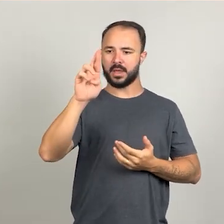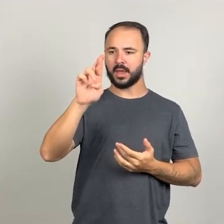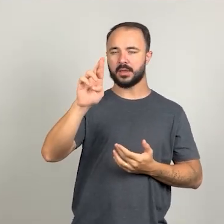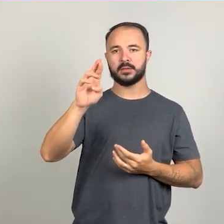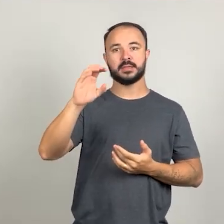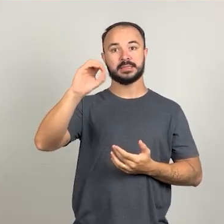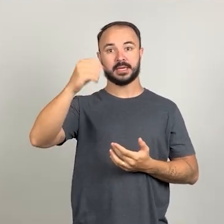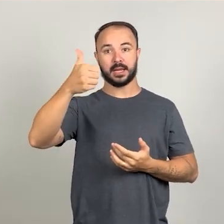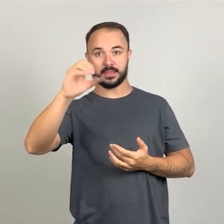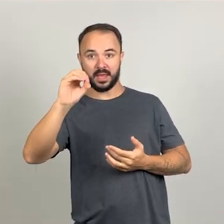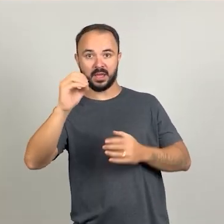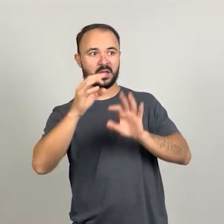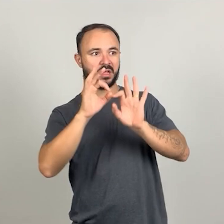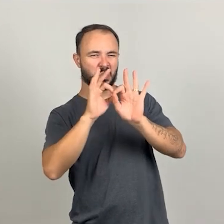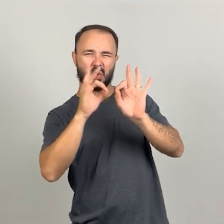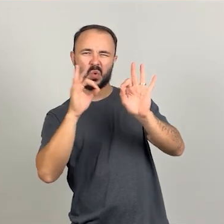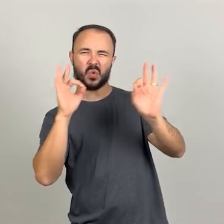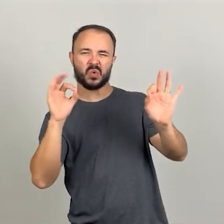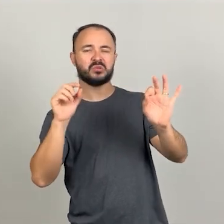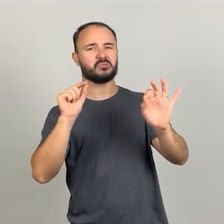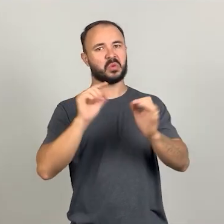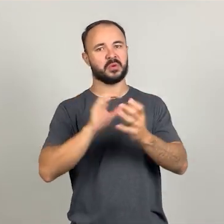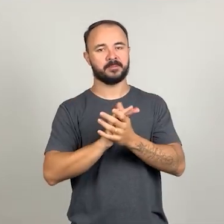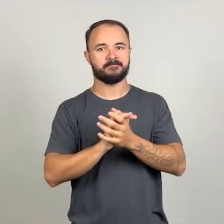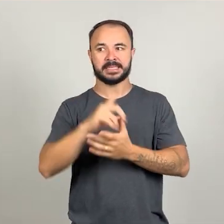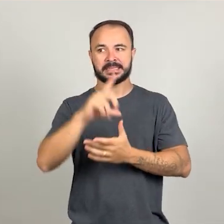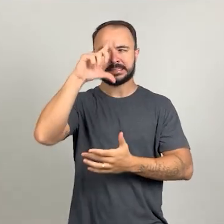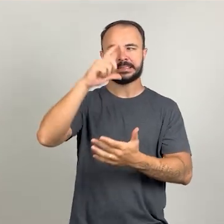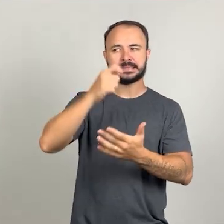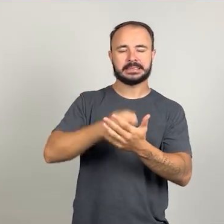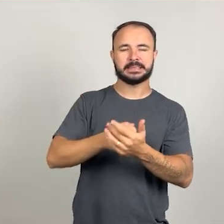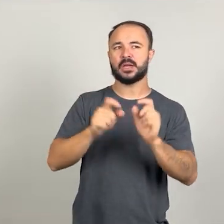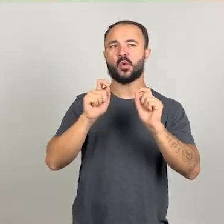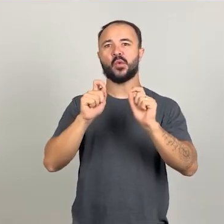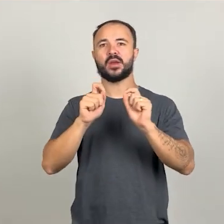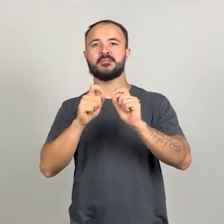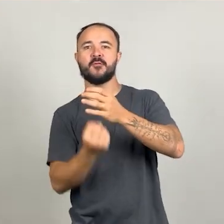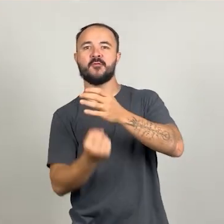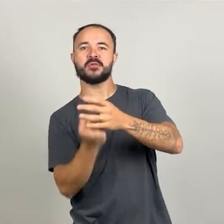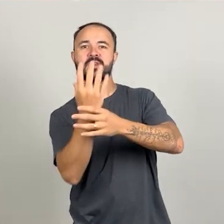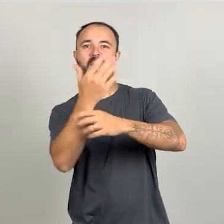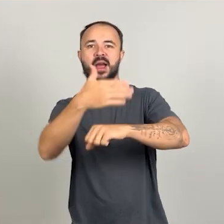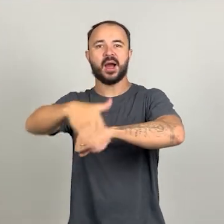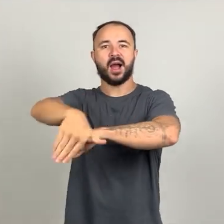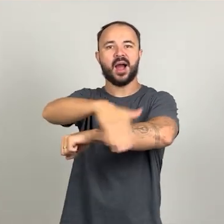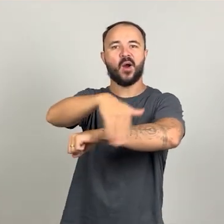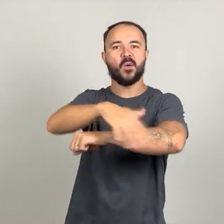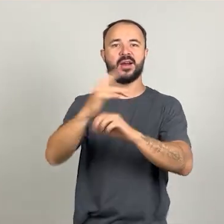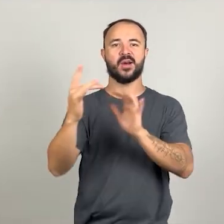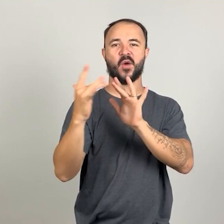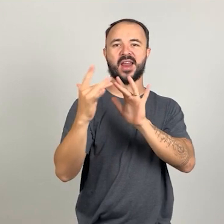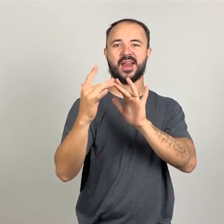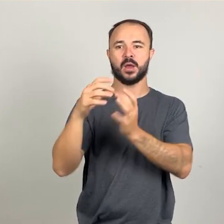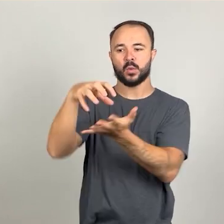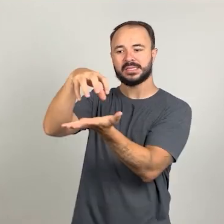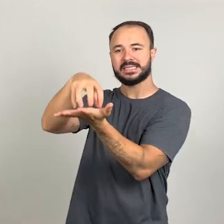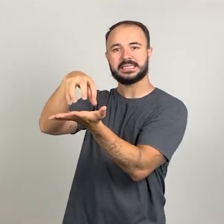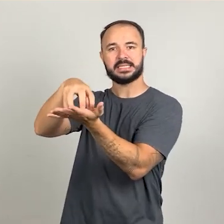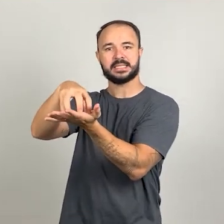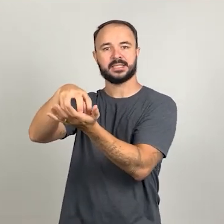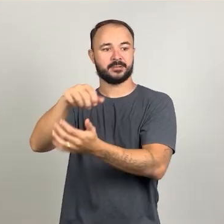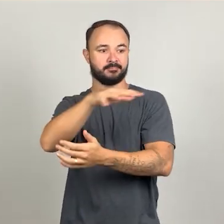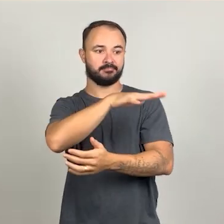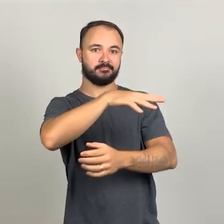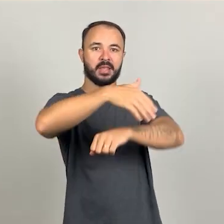eles resolveram? Resolveram, então, abrir uma avenida que interligasse a BR ao centro da nossa